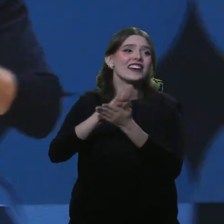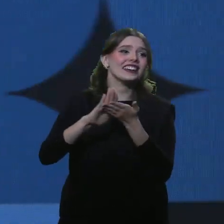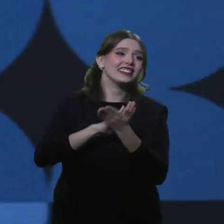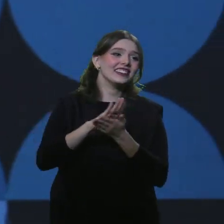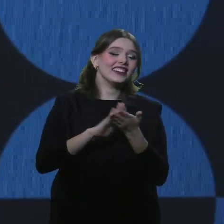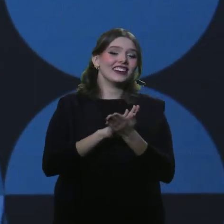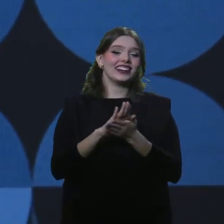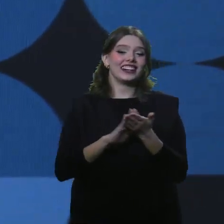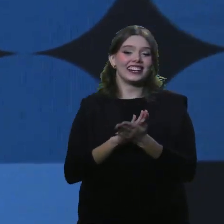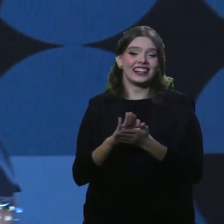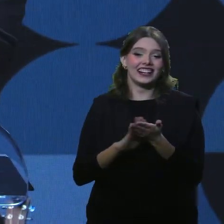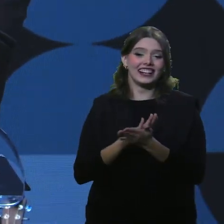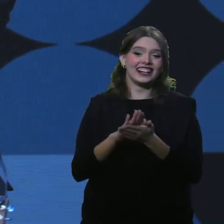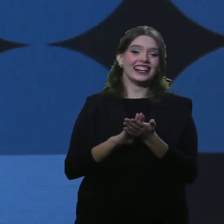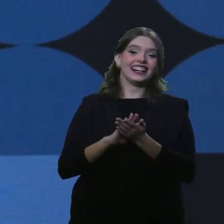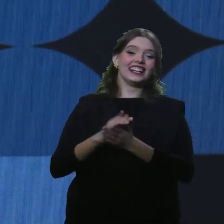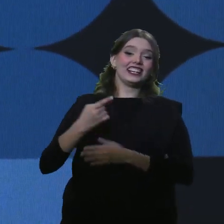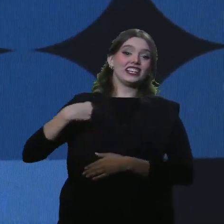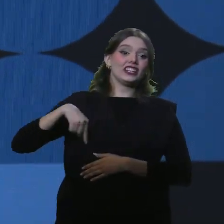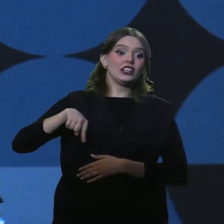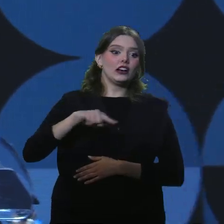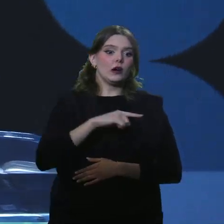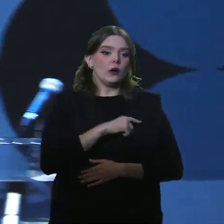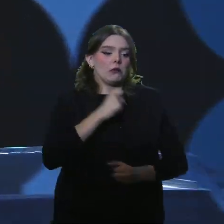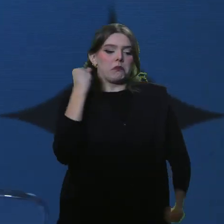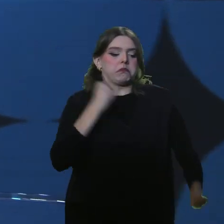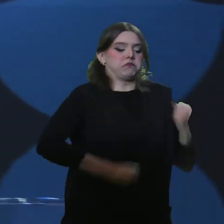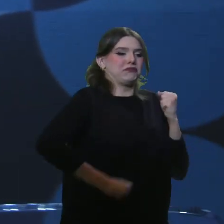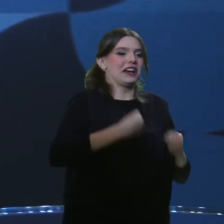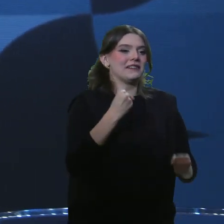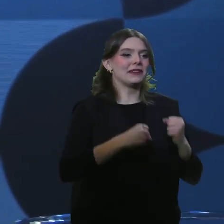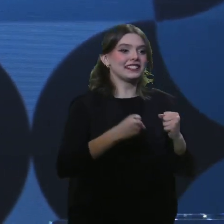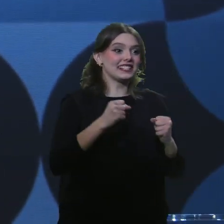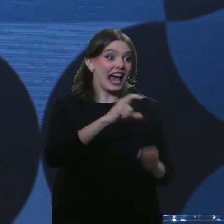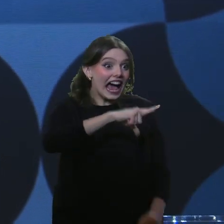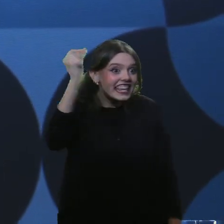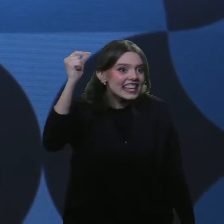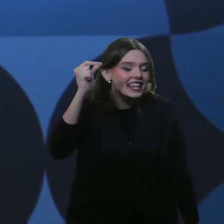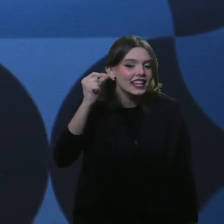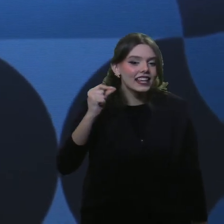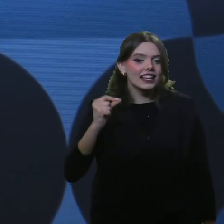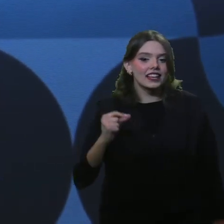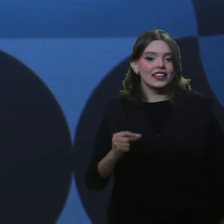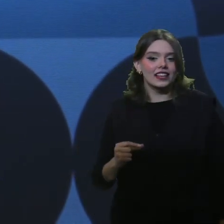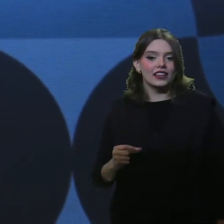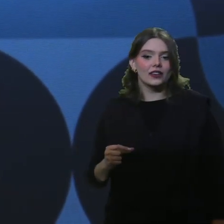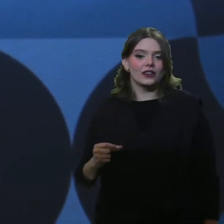tal, o leão chegou na bordinha, ele chegou do nosso ladinho aqui. Juro para você, ele chegou e fez assim, ó.